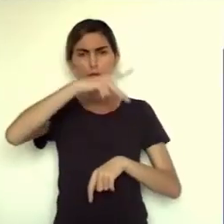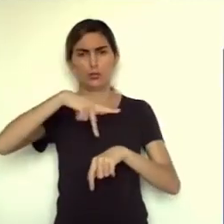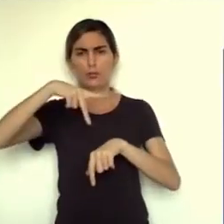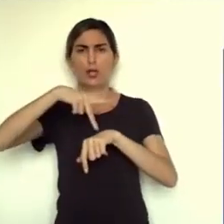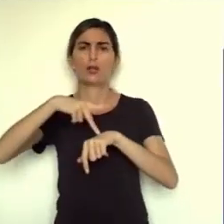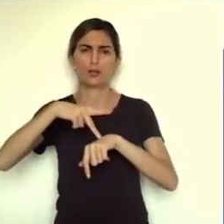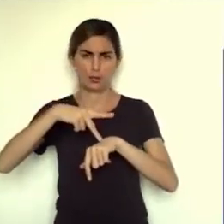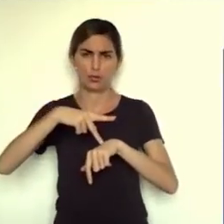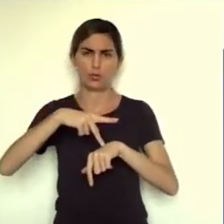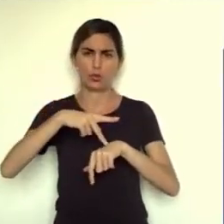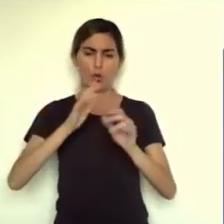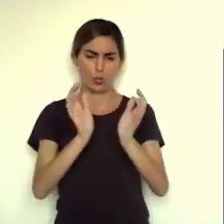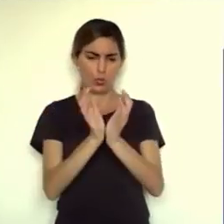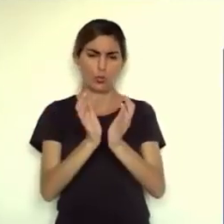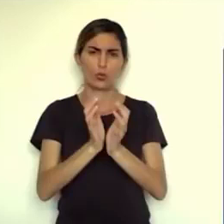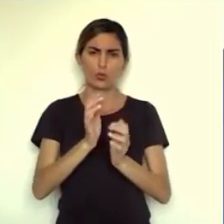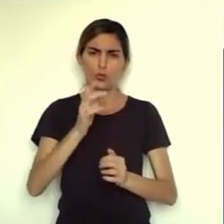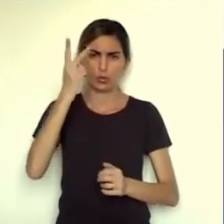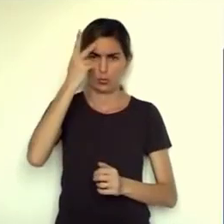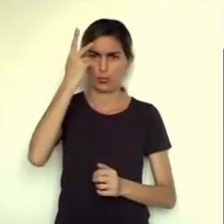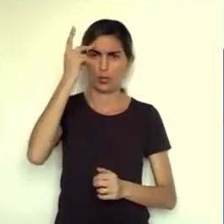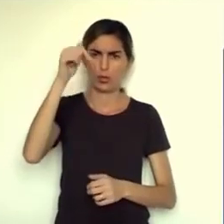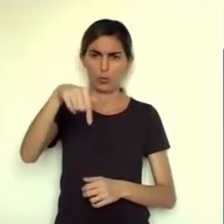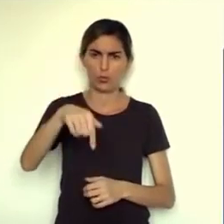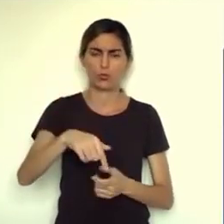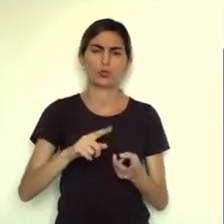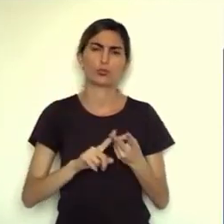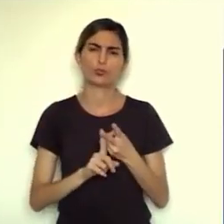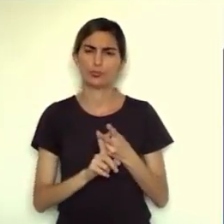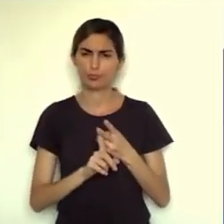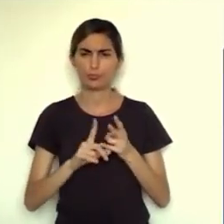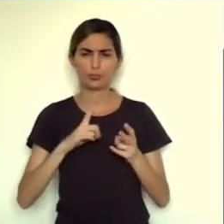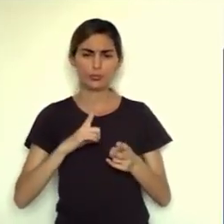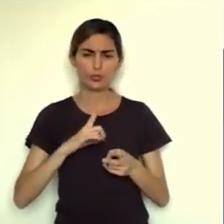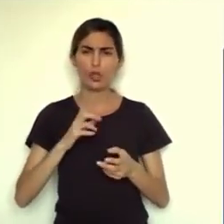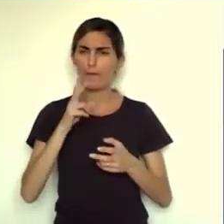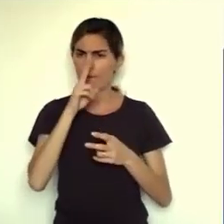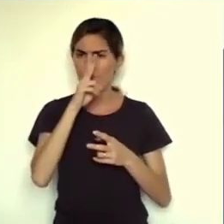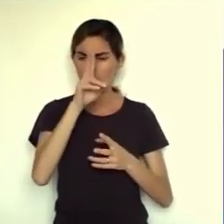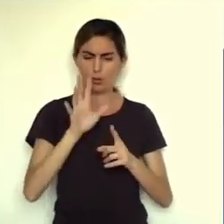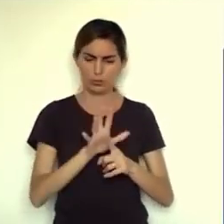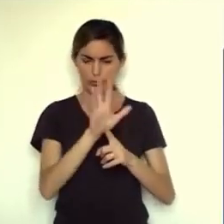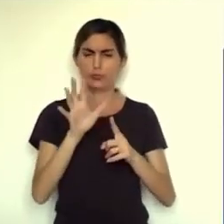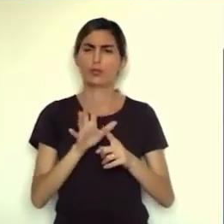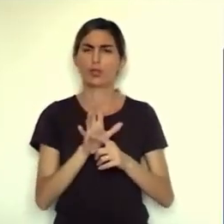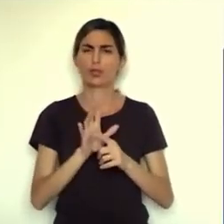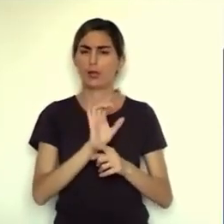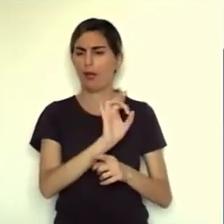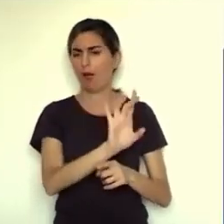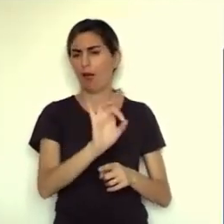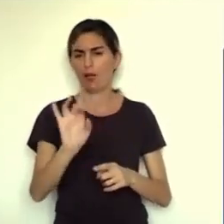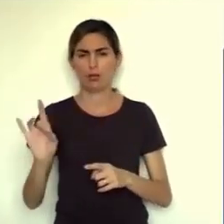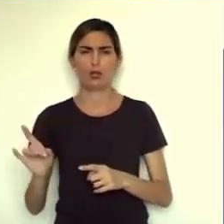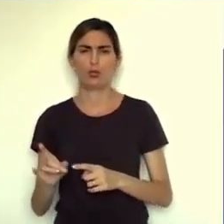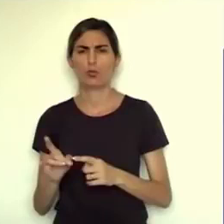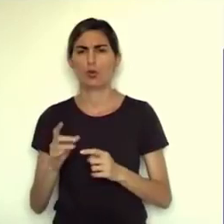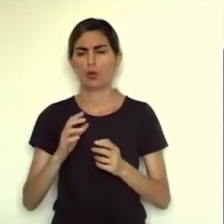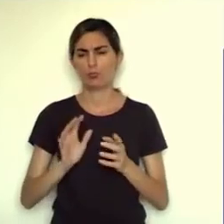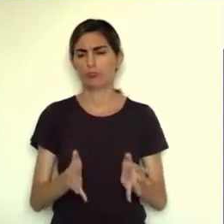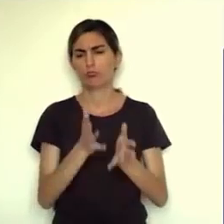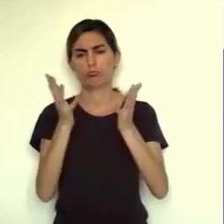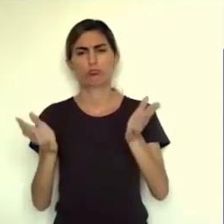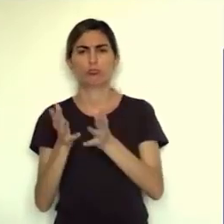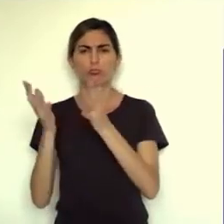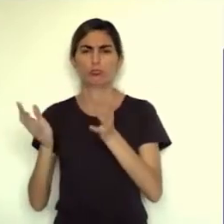do país, não é? Uma colônia japonesa, e em São Paulo, colônias japonesas que têm uma forte influência, cada uma com as